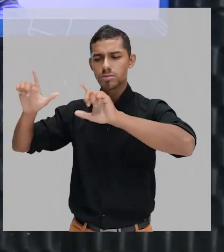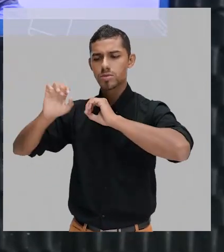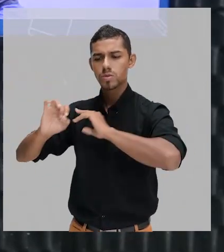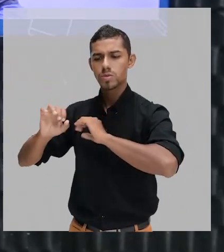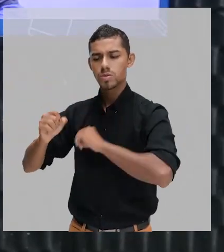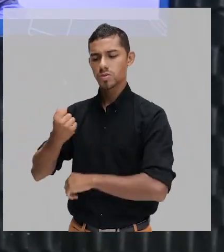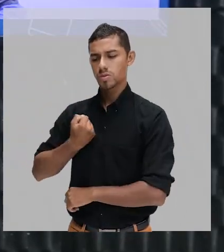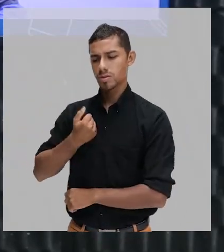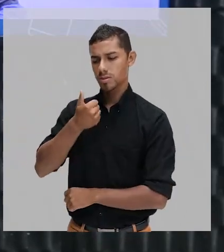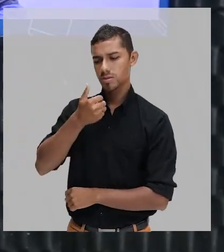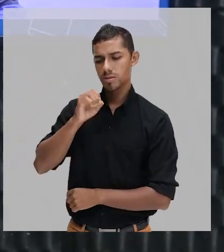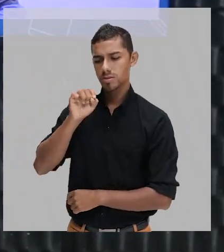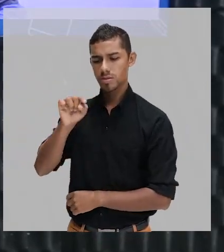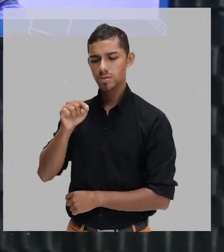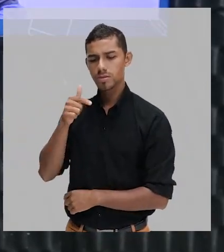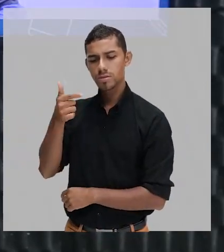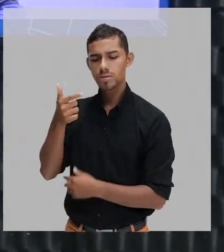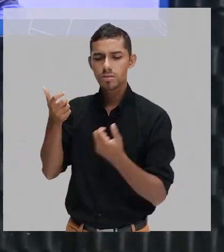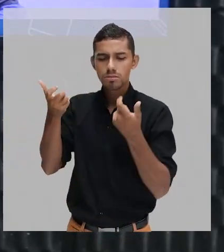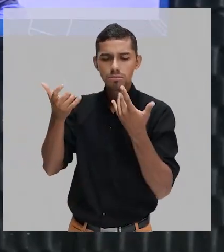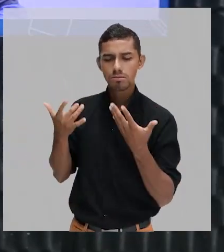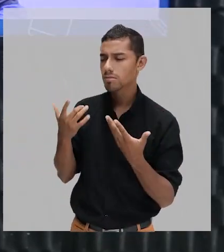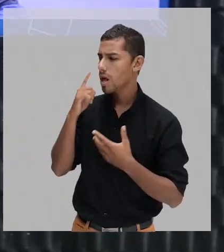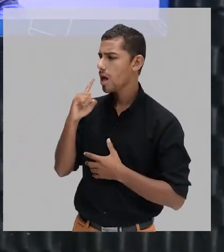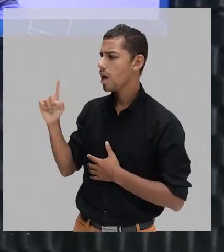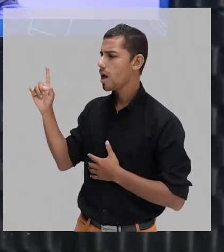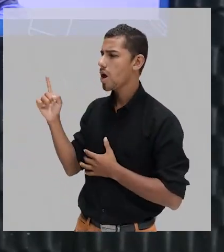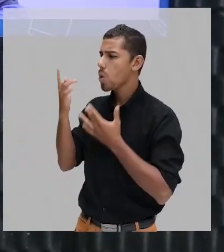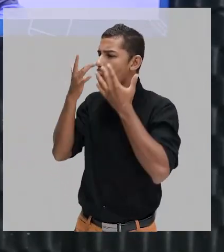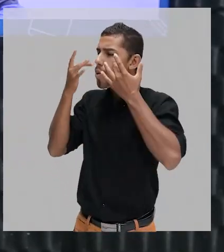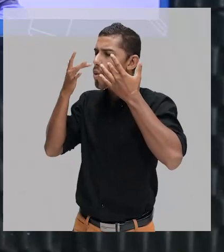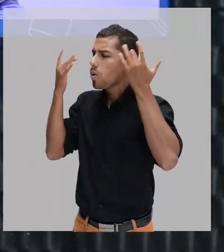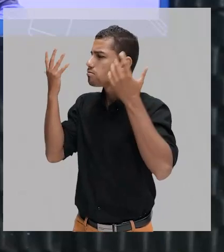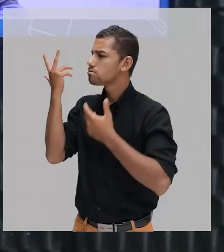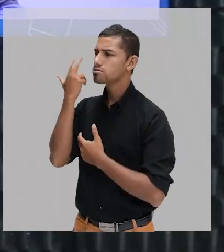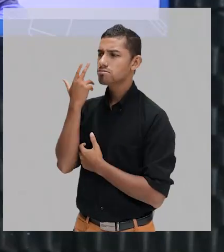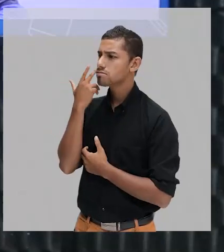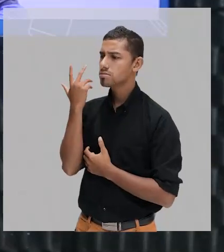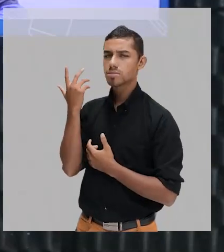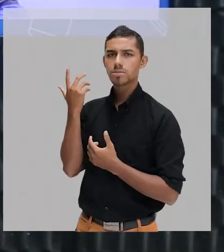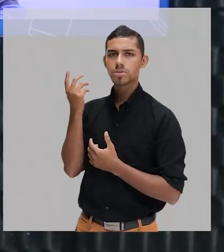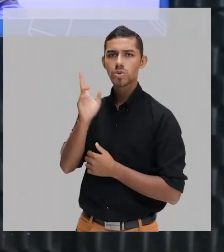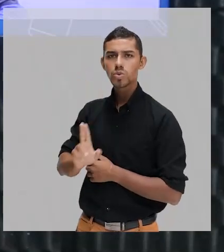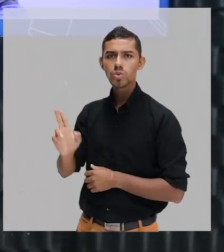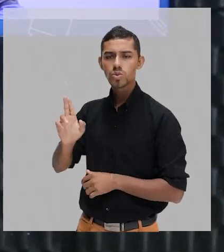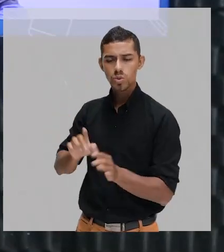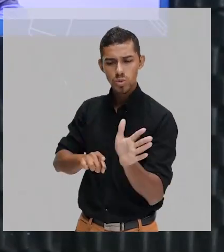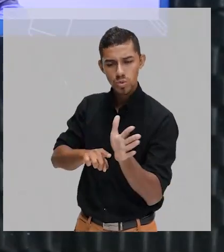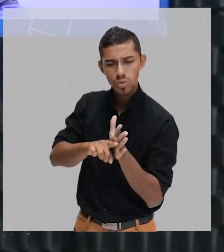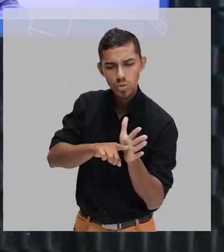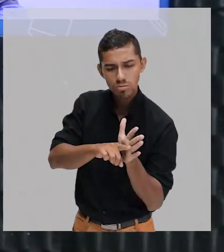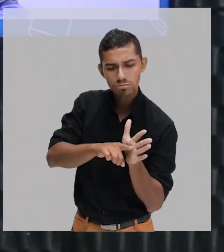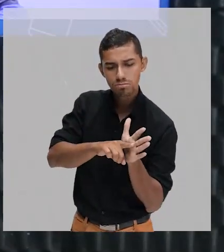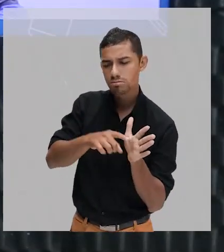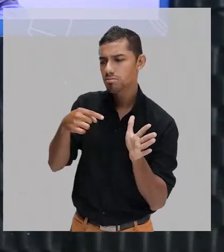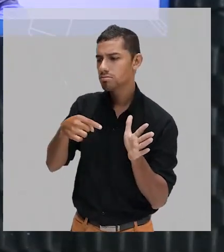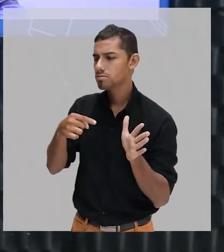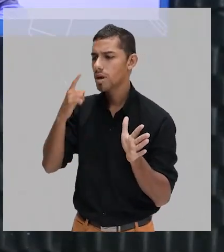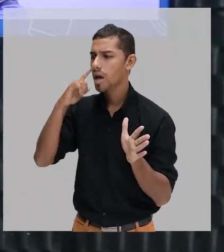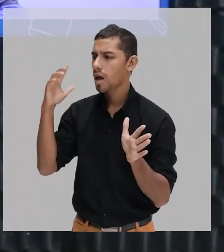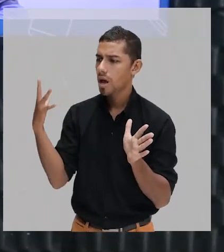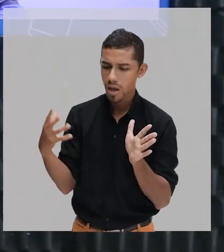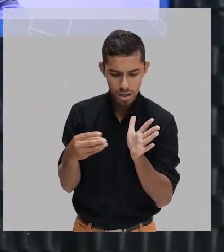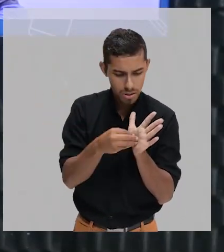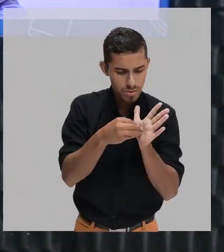um detalhe, né? O teatro só faz uma coisa que a gente já faz naturalmente. O teatro vai utilizar isso como pesquisa. Então, na hora que você olha